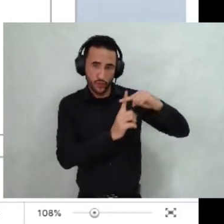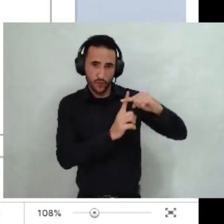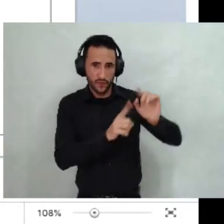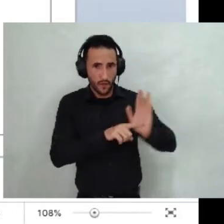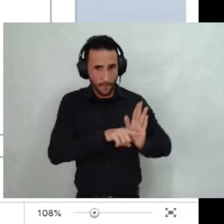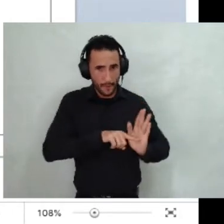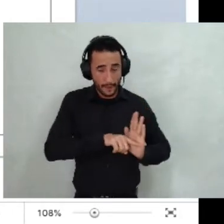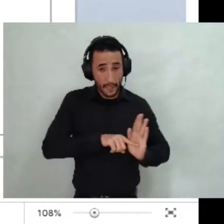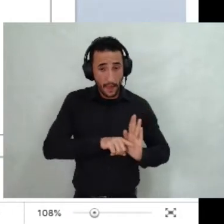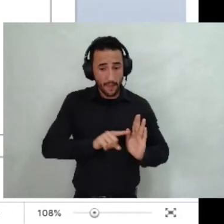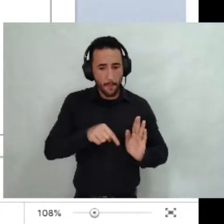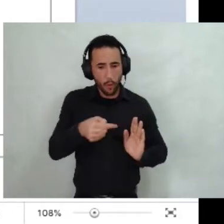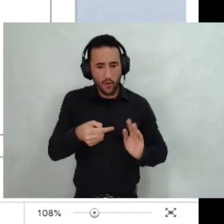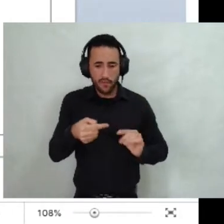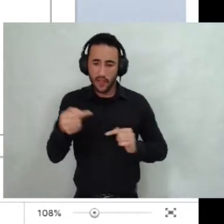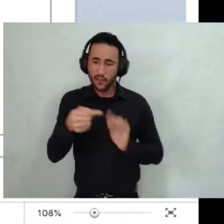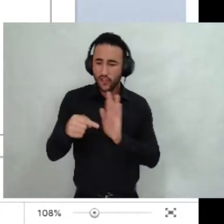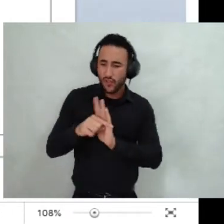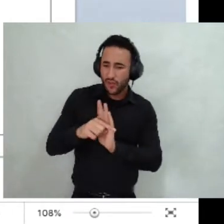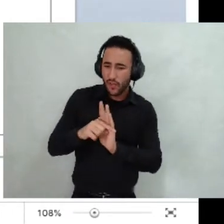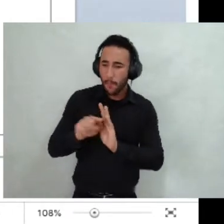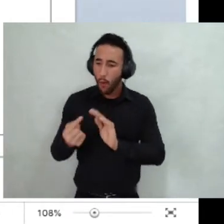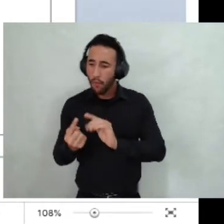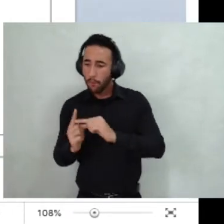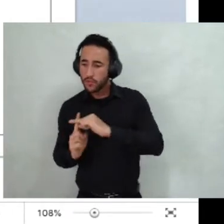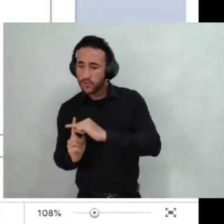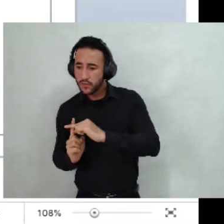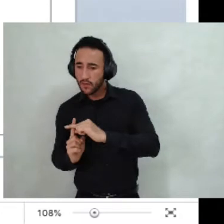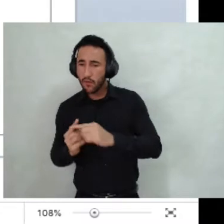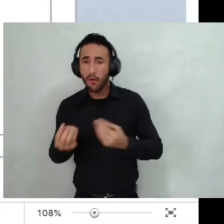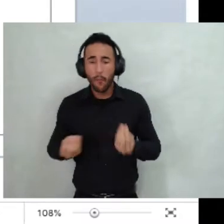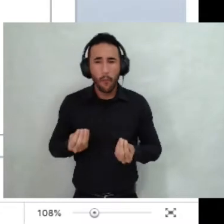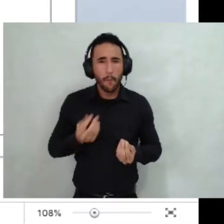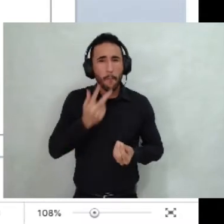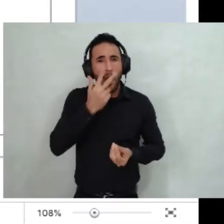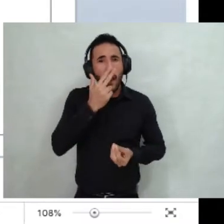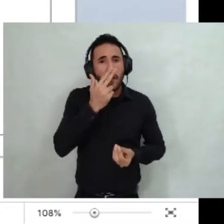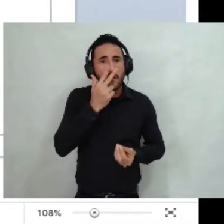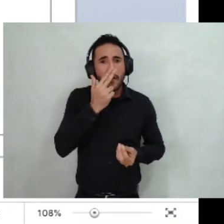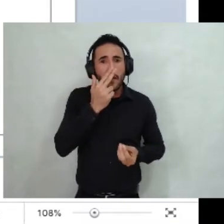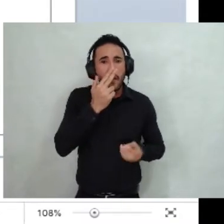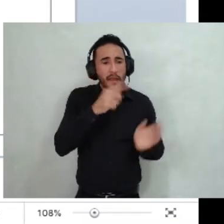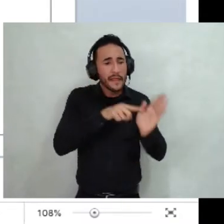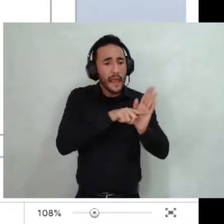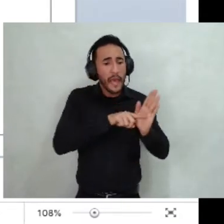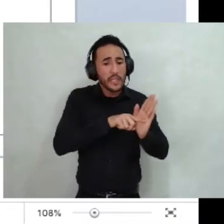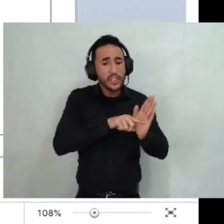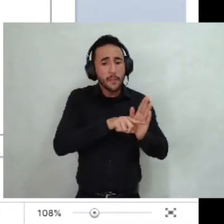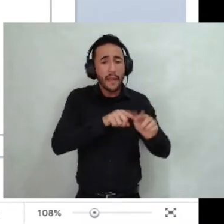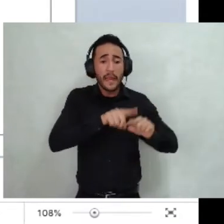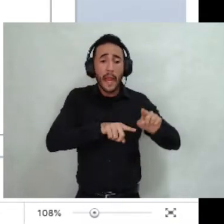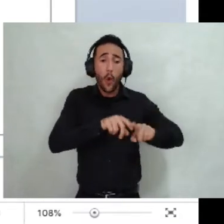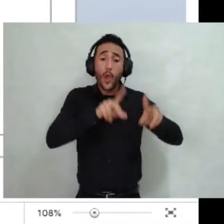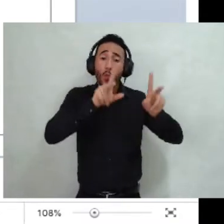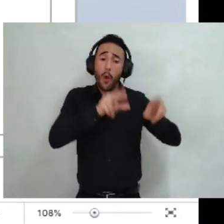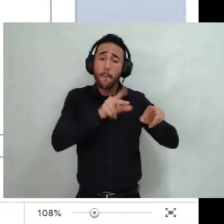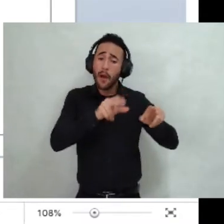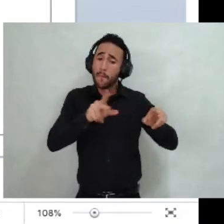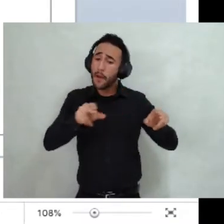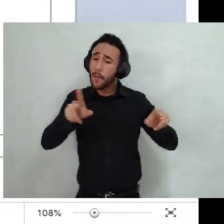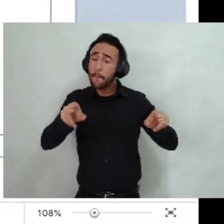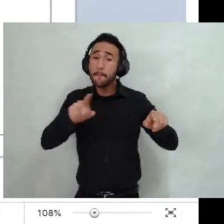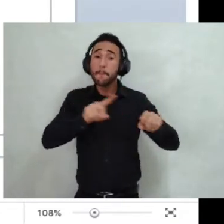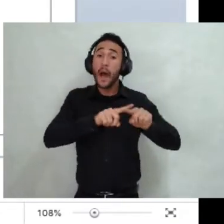e depois positiva de novo. Então, às vezes, com o mesmo ensaio, a gente pode ter flutuações da carga